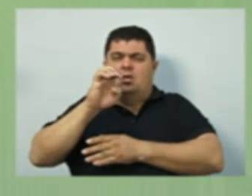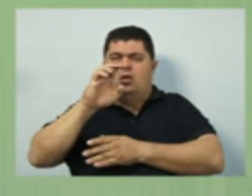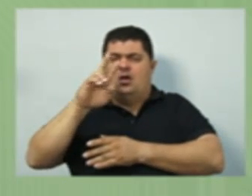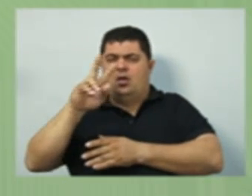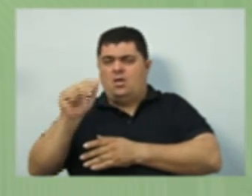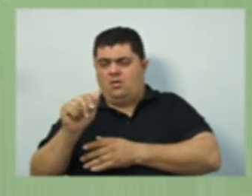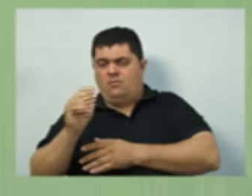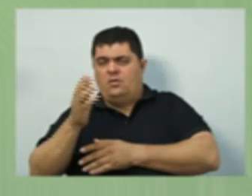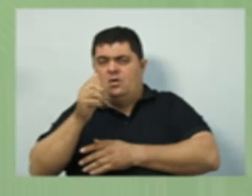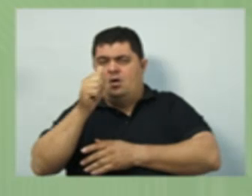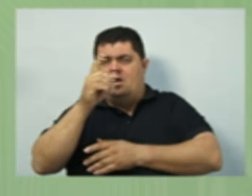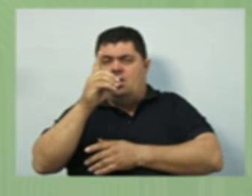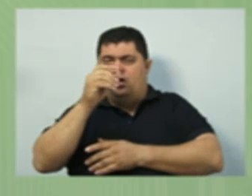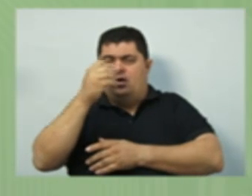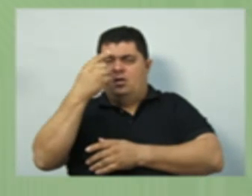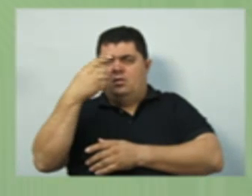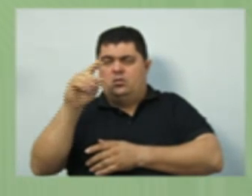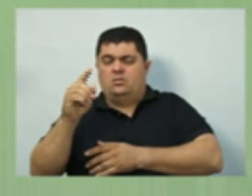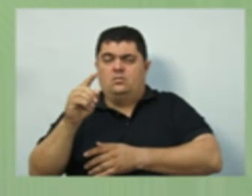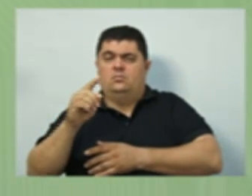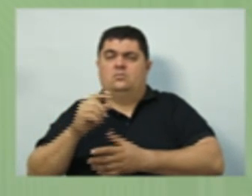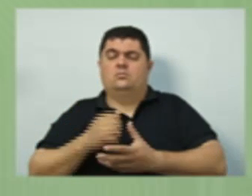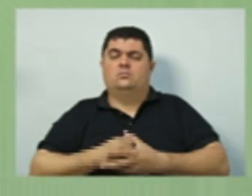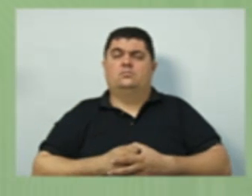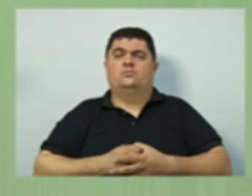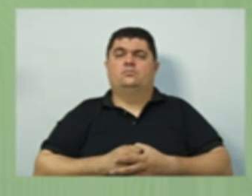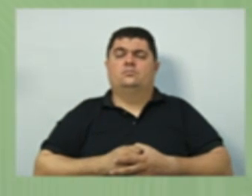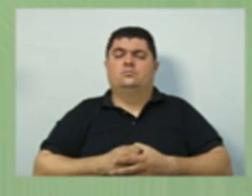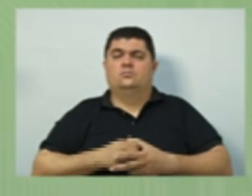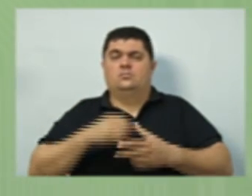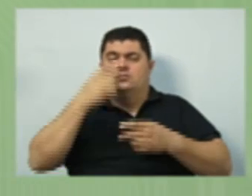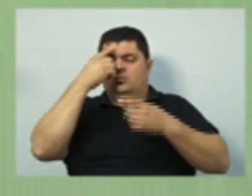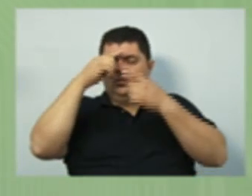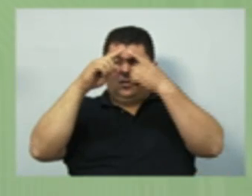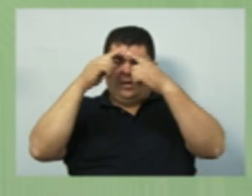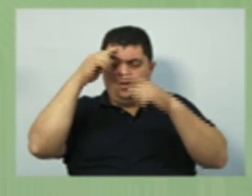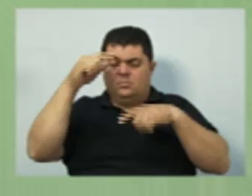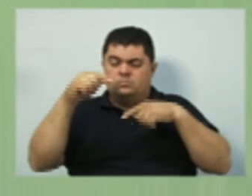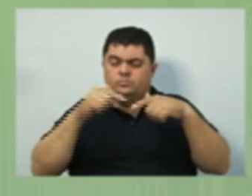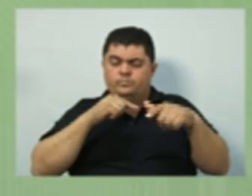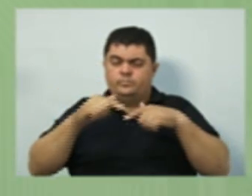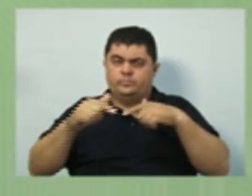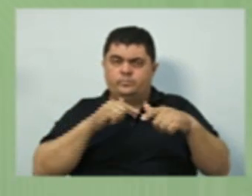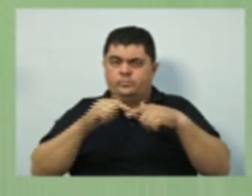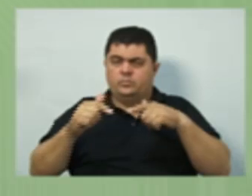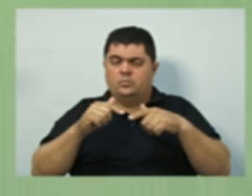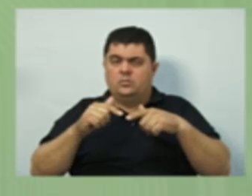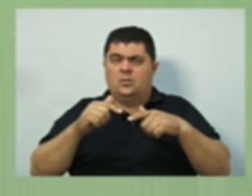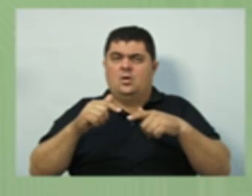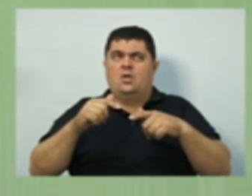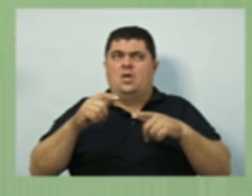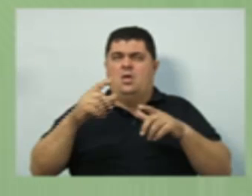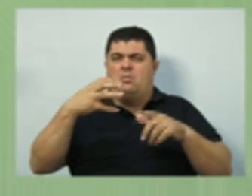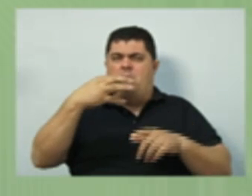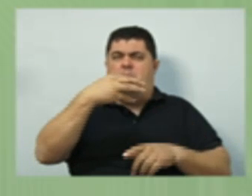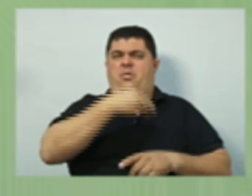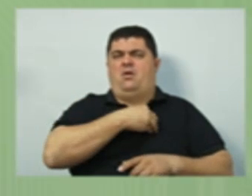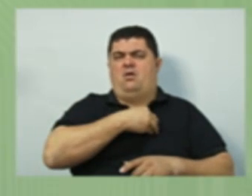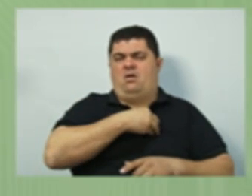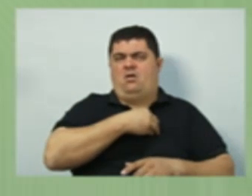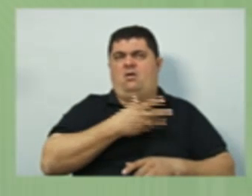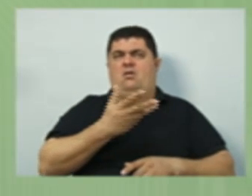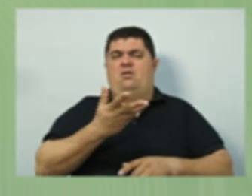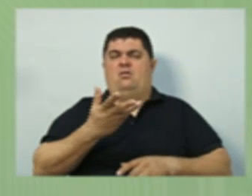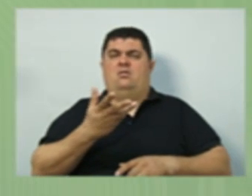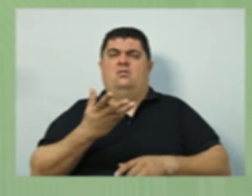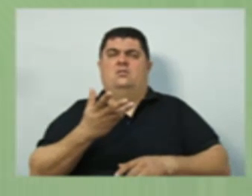expulsos do paraíso. E por causa disto, a ideia de trabalho como fruto do pecado,